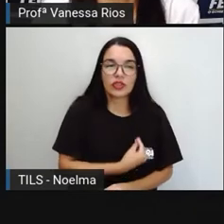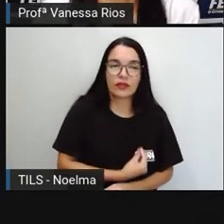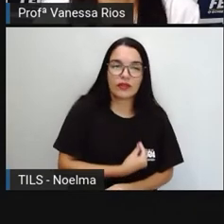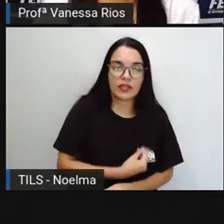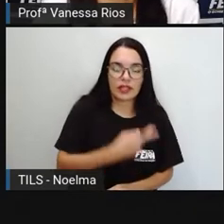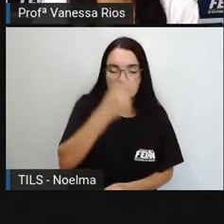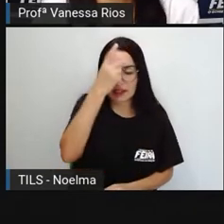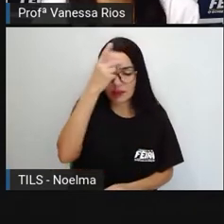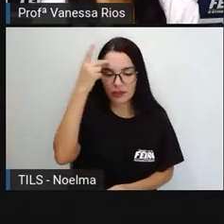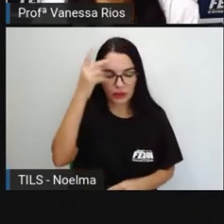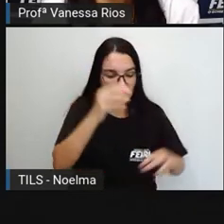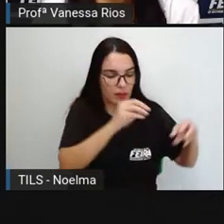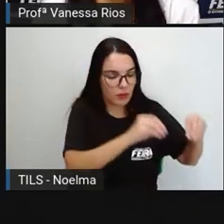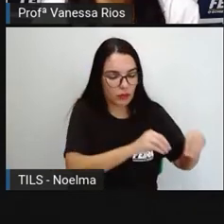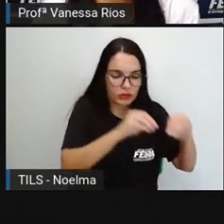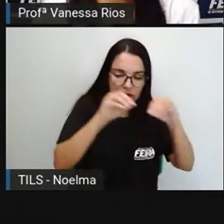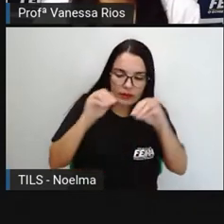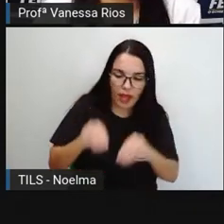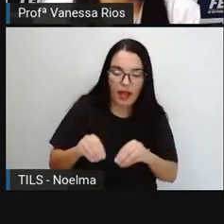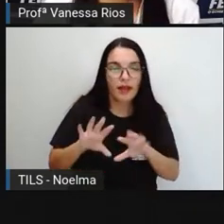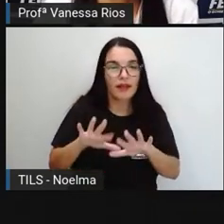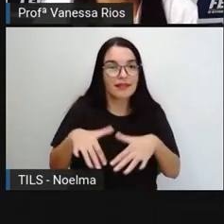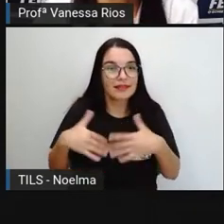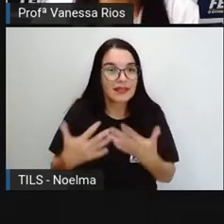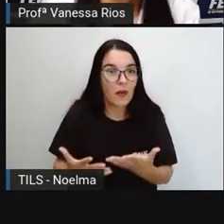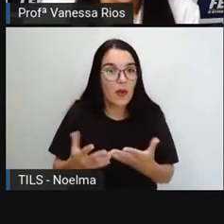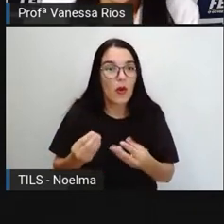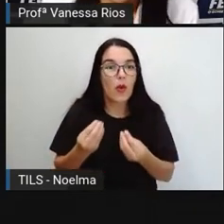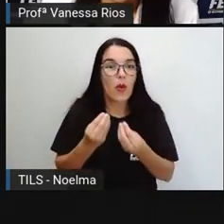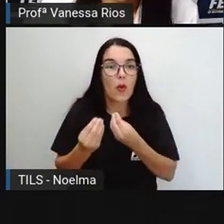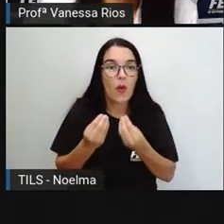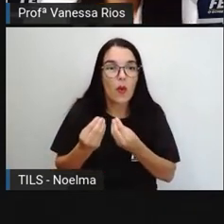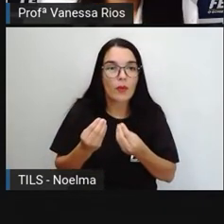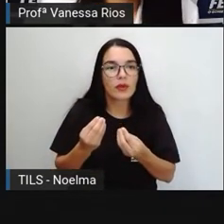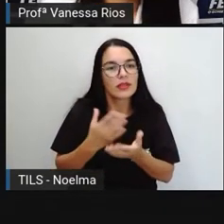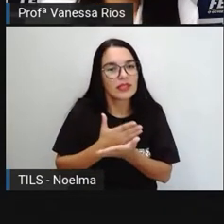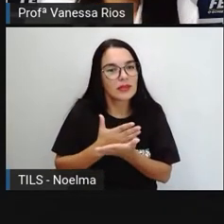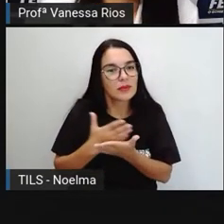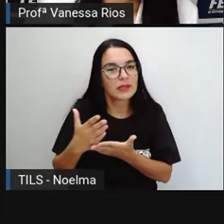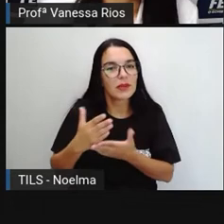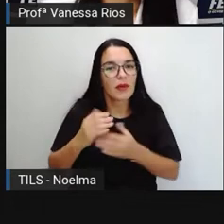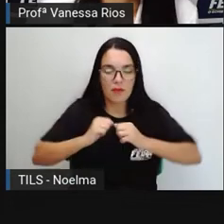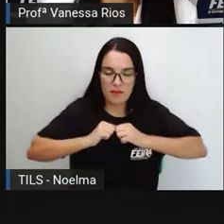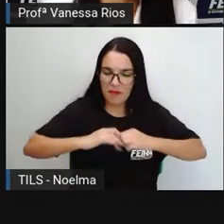para outro, né, de mudar de lugar, trazido aí pelo nomadismo.